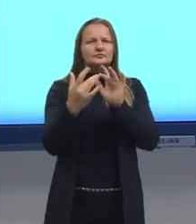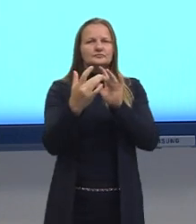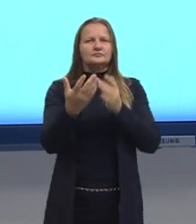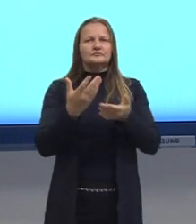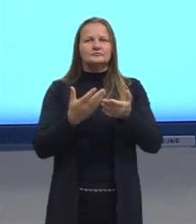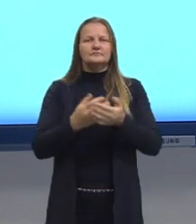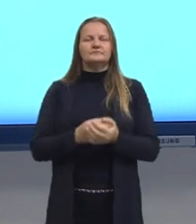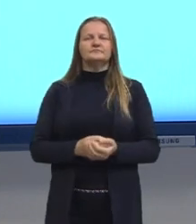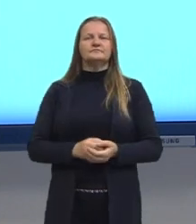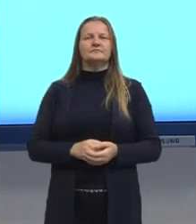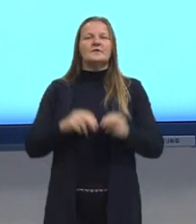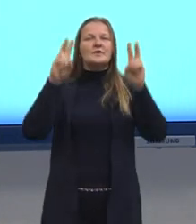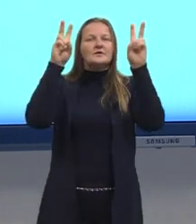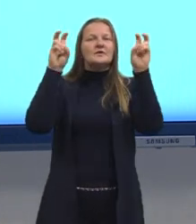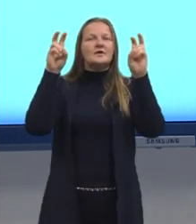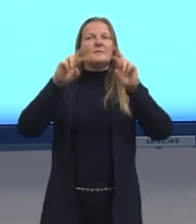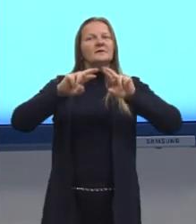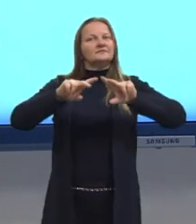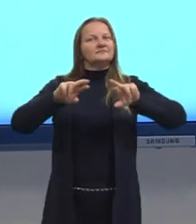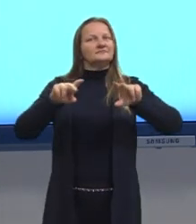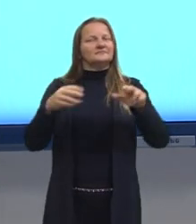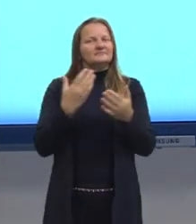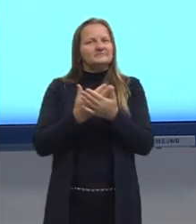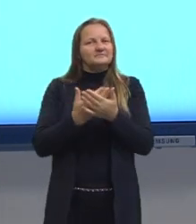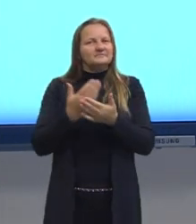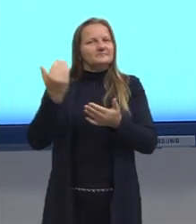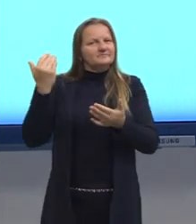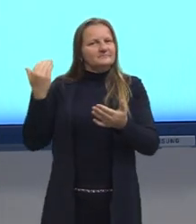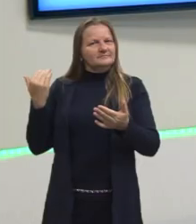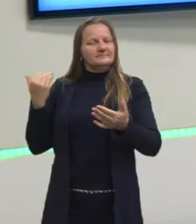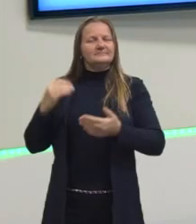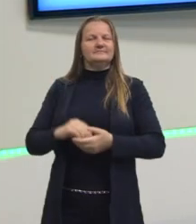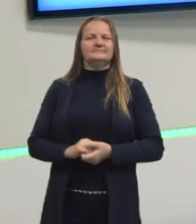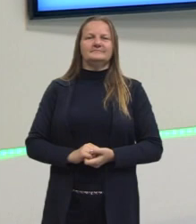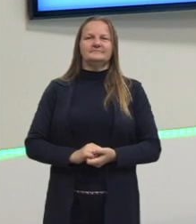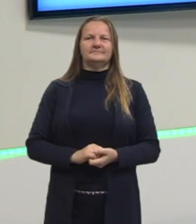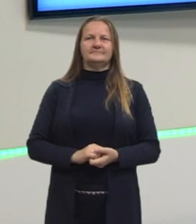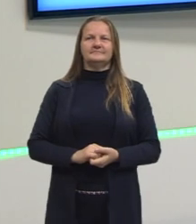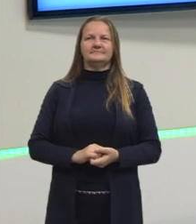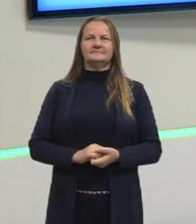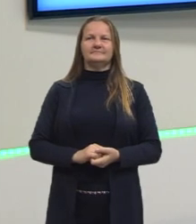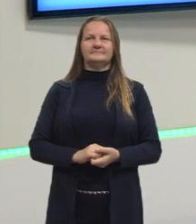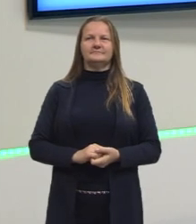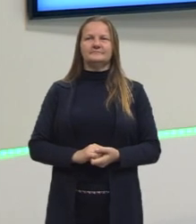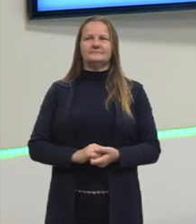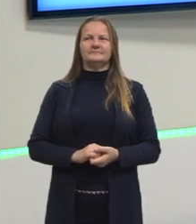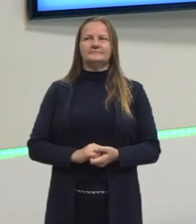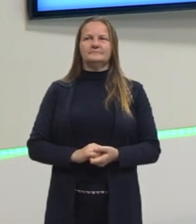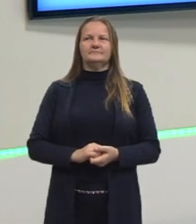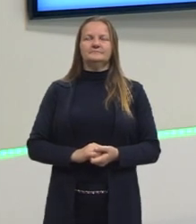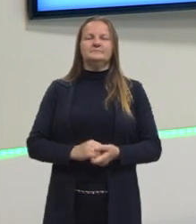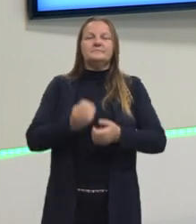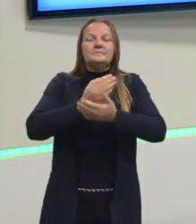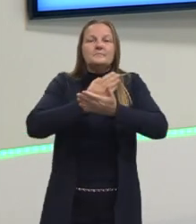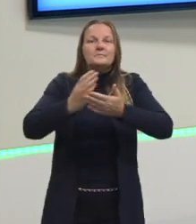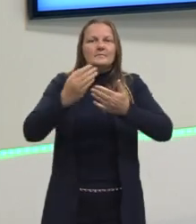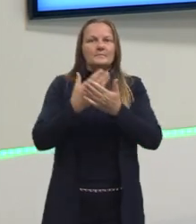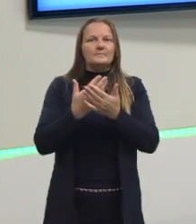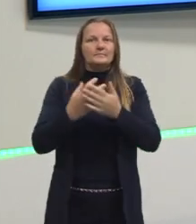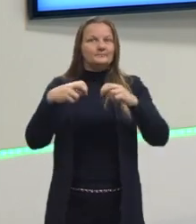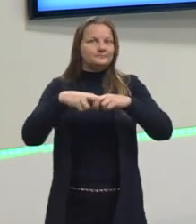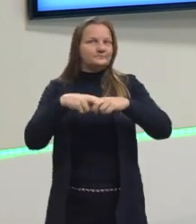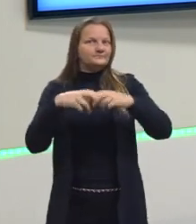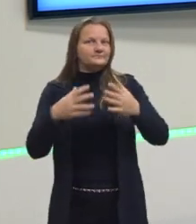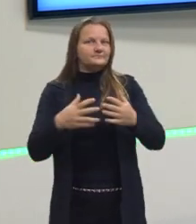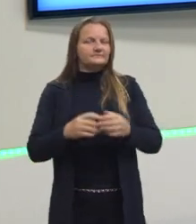com temáticas é que a gente já viu nas nossas aulas bom então para iniciar nossa aula como